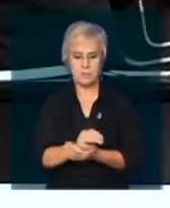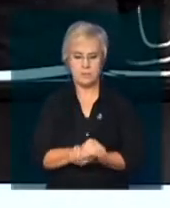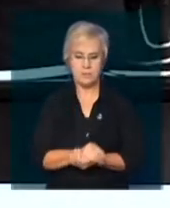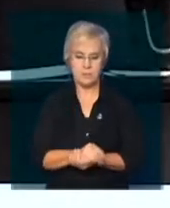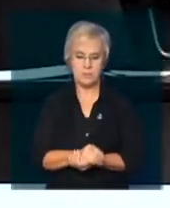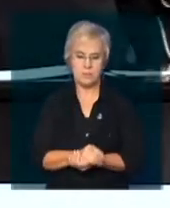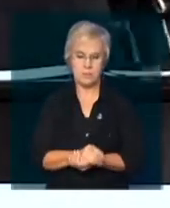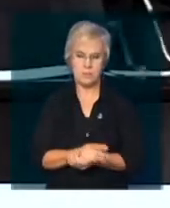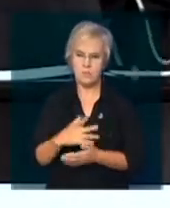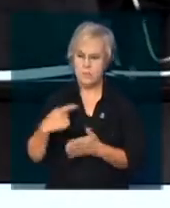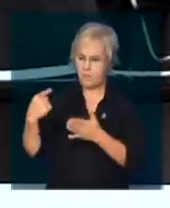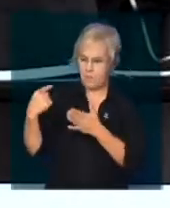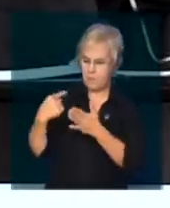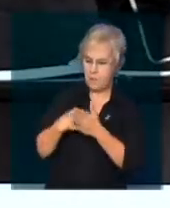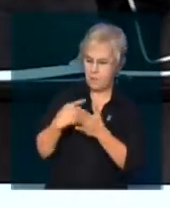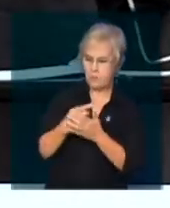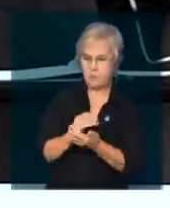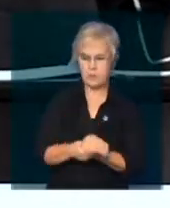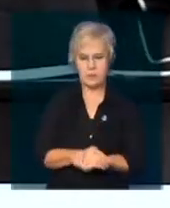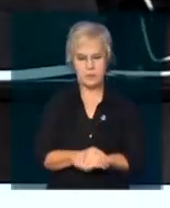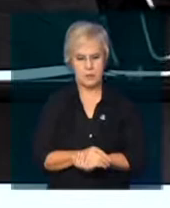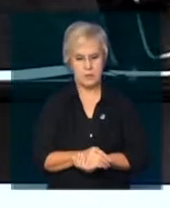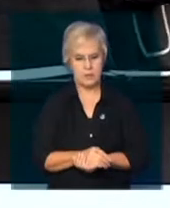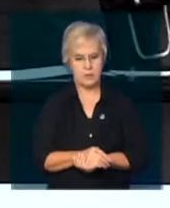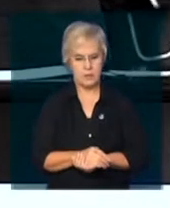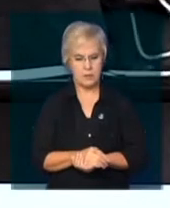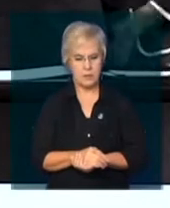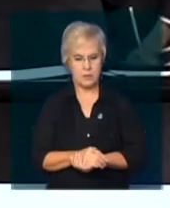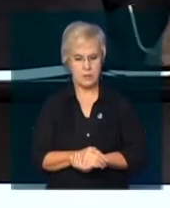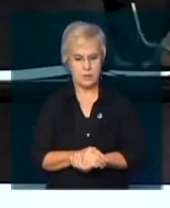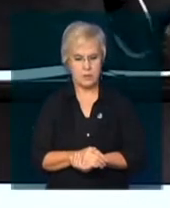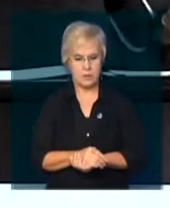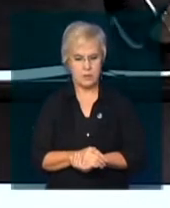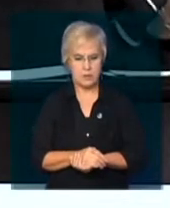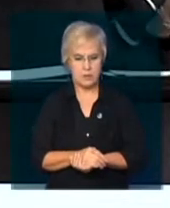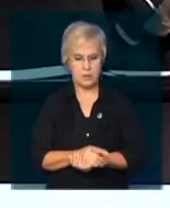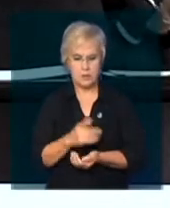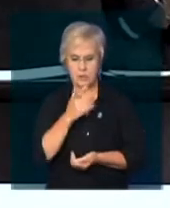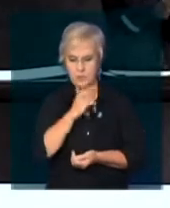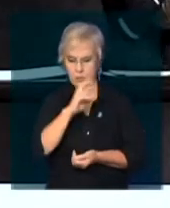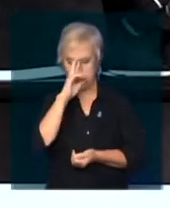de uma certa forma, me contesta diretamente. Deputado, que eu neguei o pedido de abertura de uma CPI